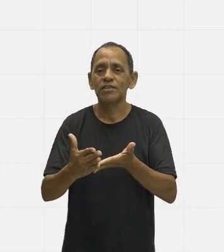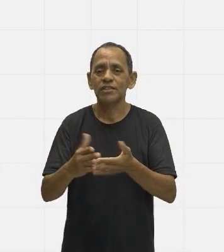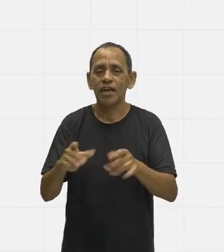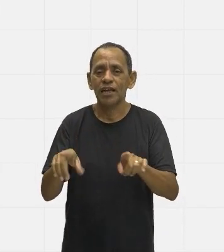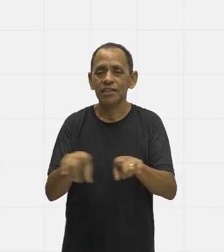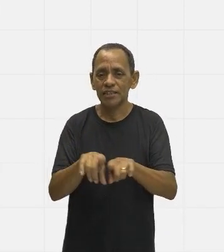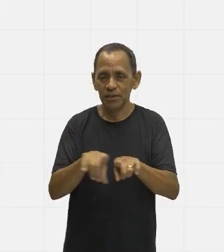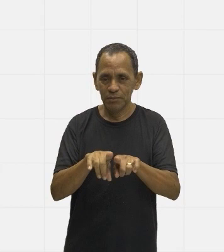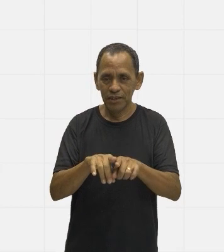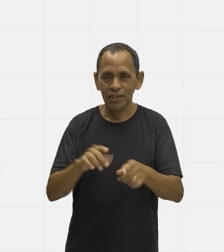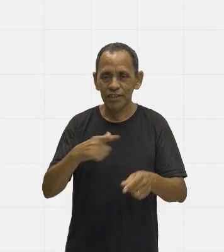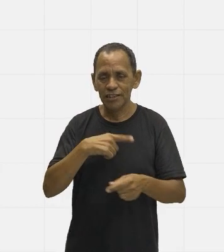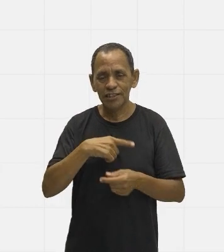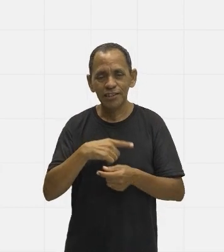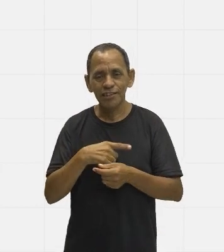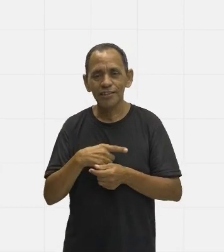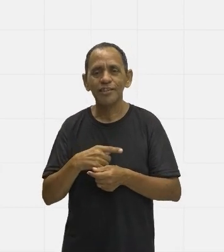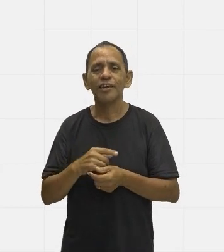cada série, ali, para cada